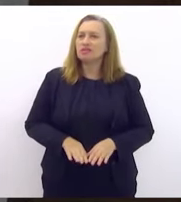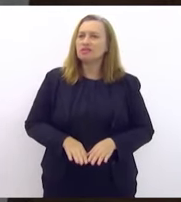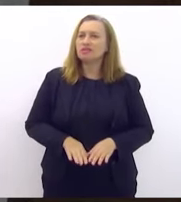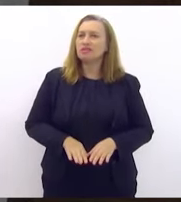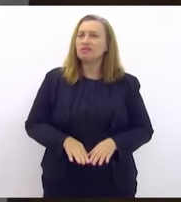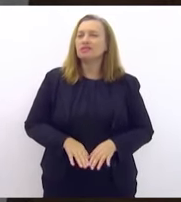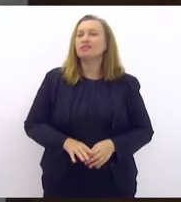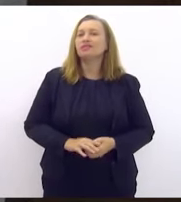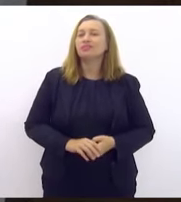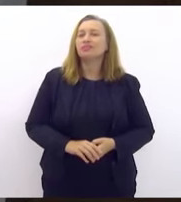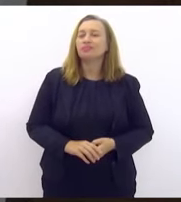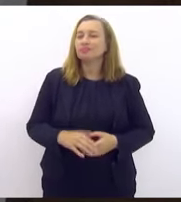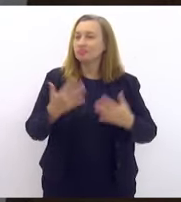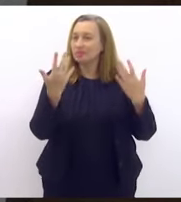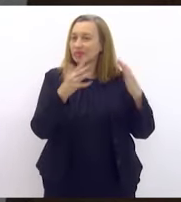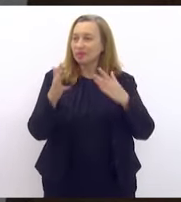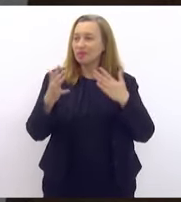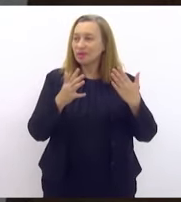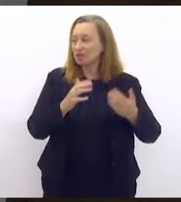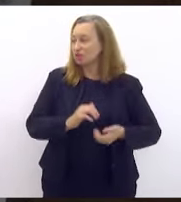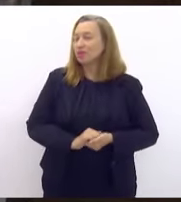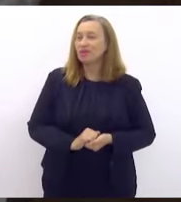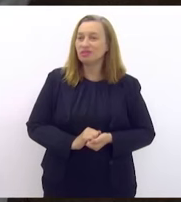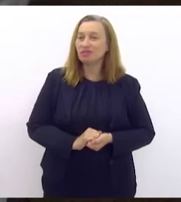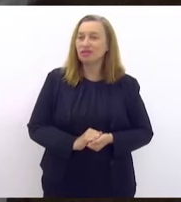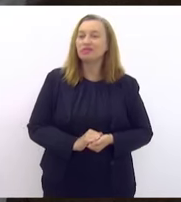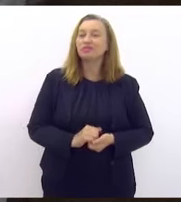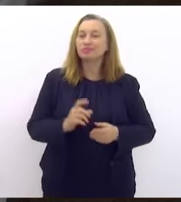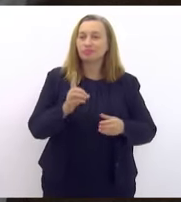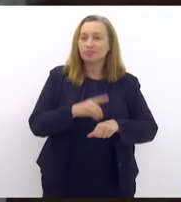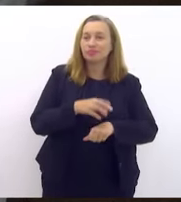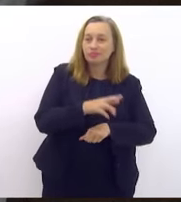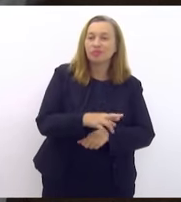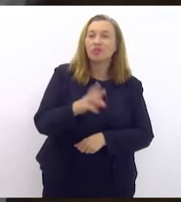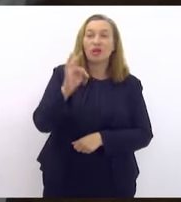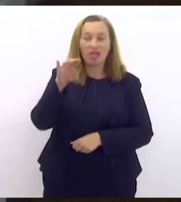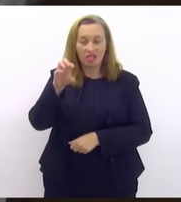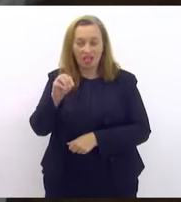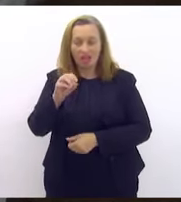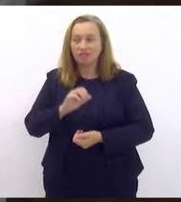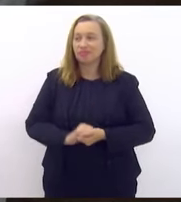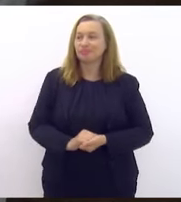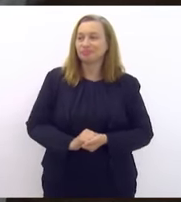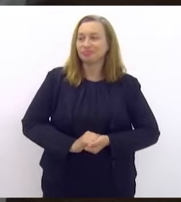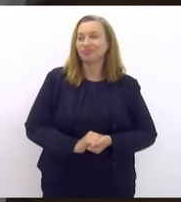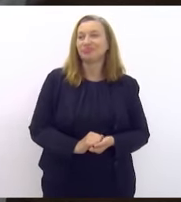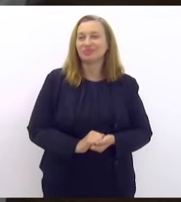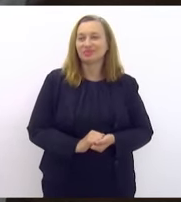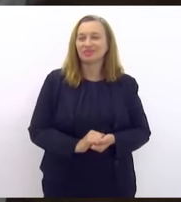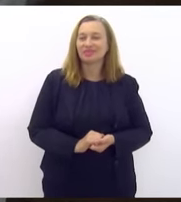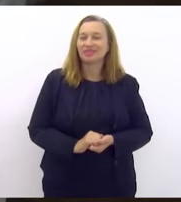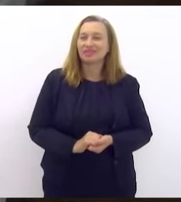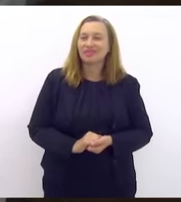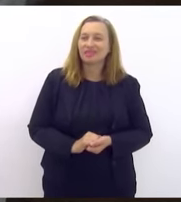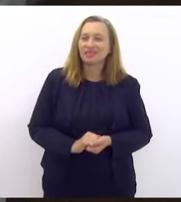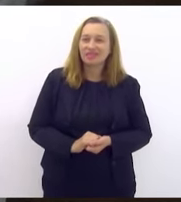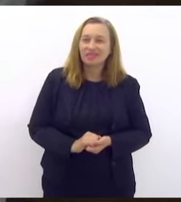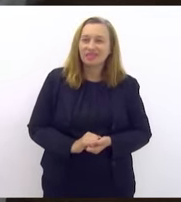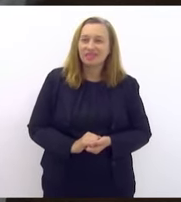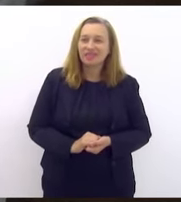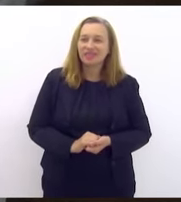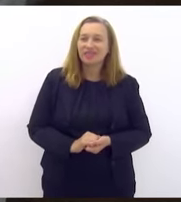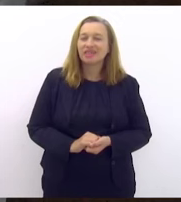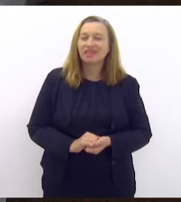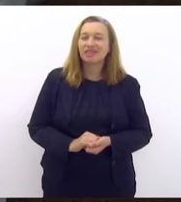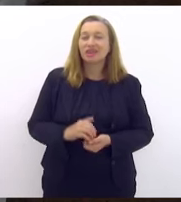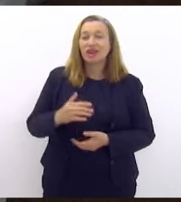à expertise do doutor Renato, pessoal da SUDERGE, que ao visitar o estádio de Curitiba,